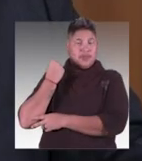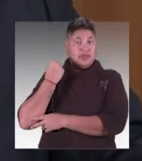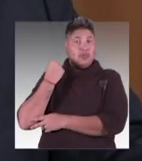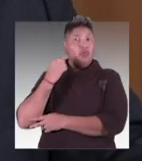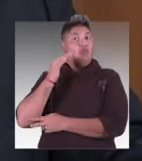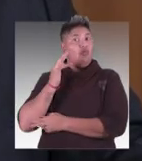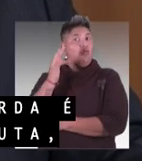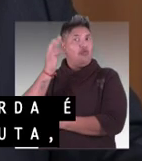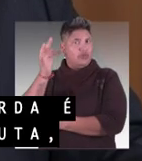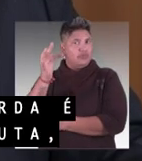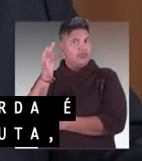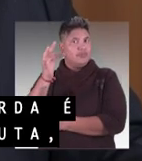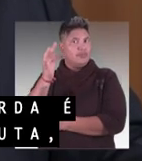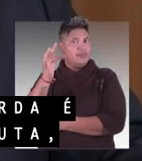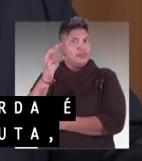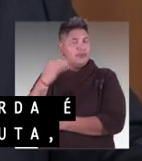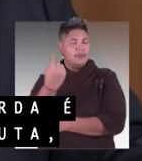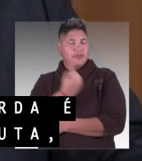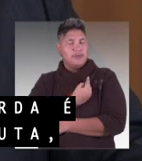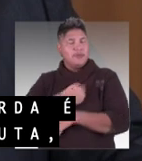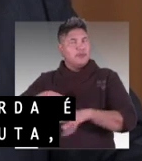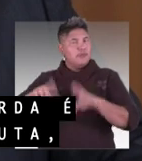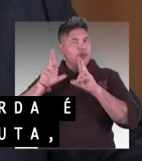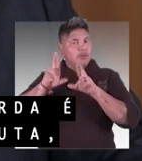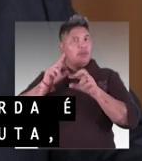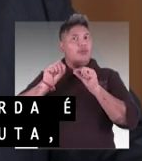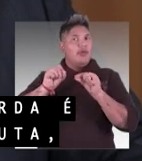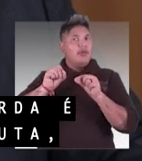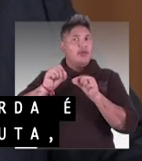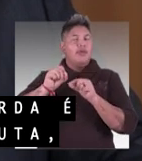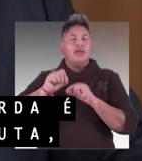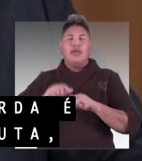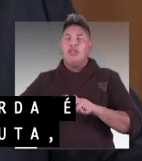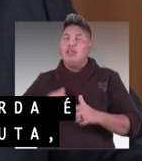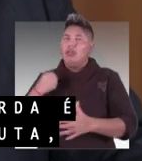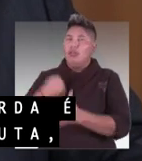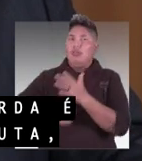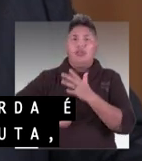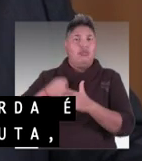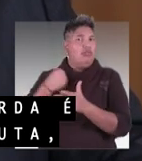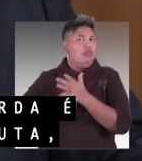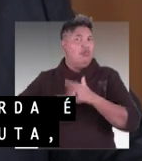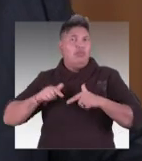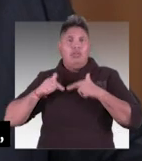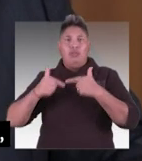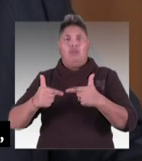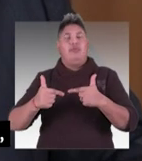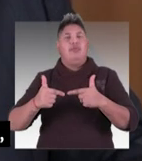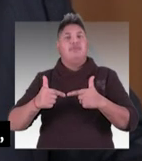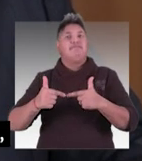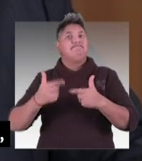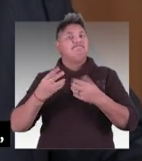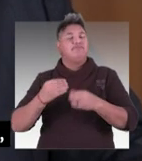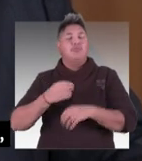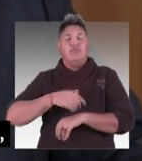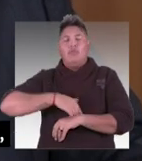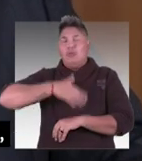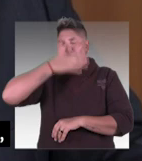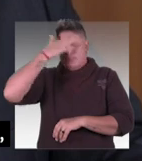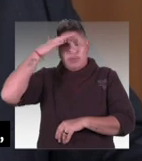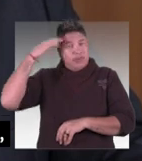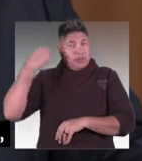O futuro que nos aguarda é um futuro de muita luta, é um futuro de muito